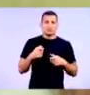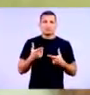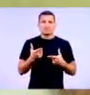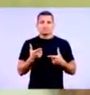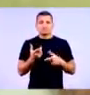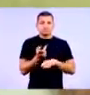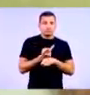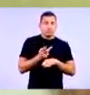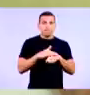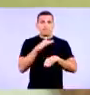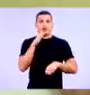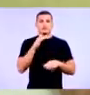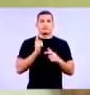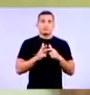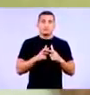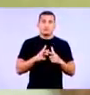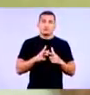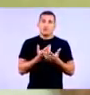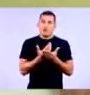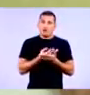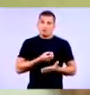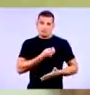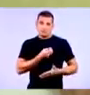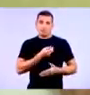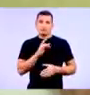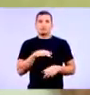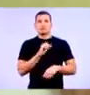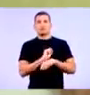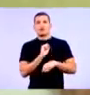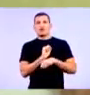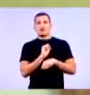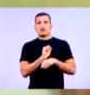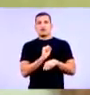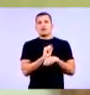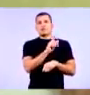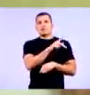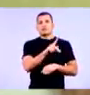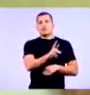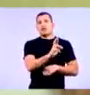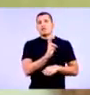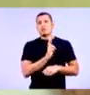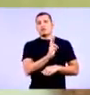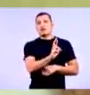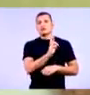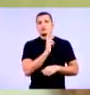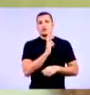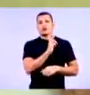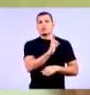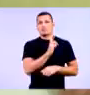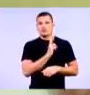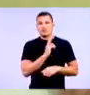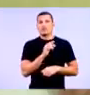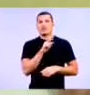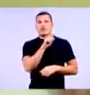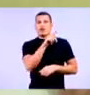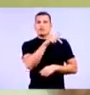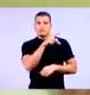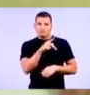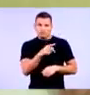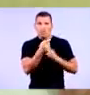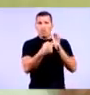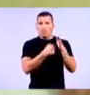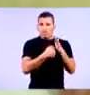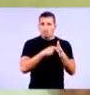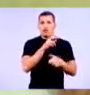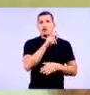mais, porque lá no presencial fica esperando muito o professor, né, responder as dúvidas, o professor questionar, o professor